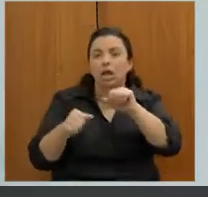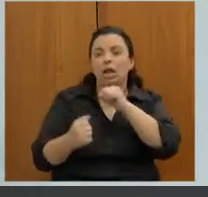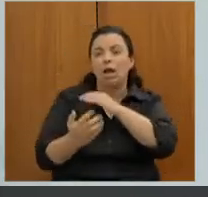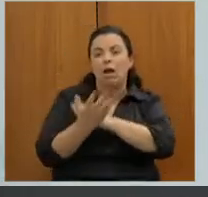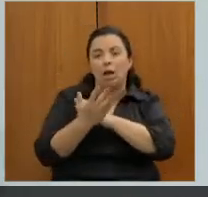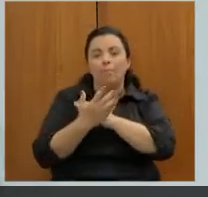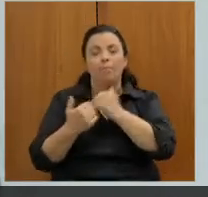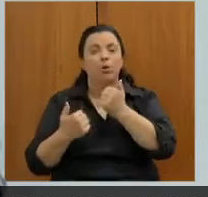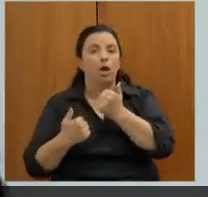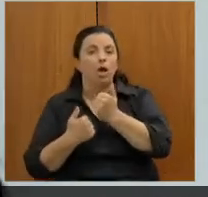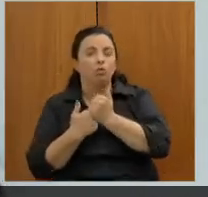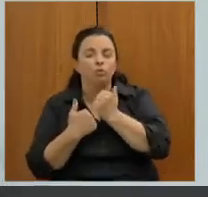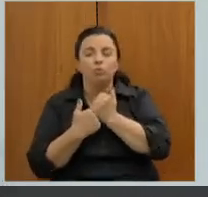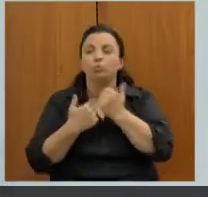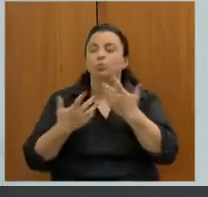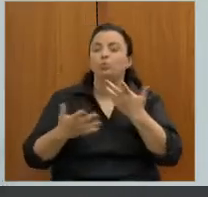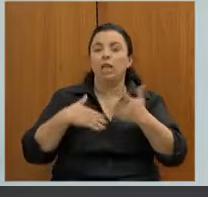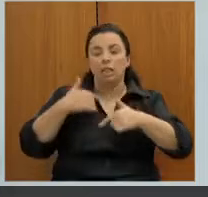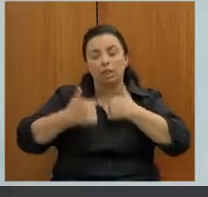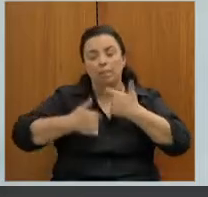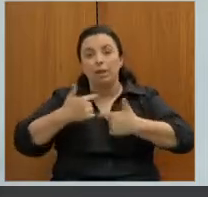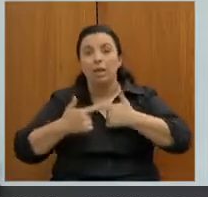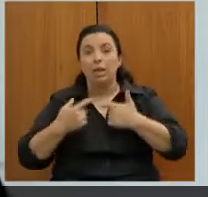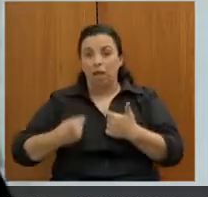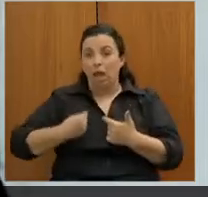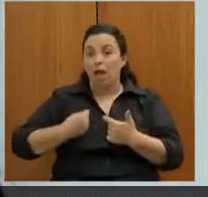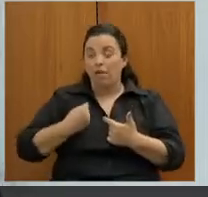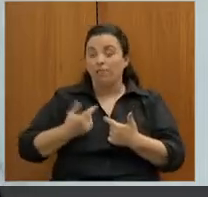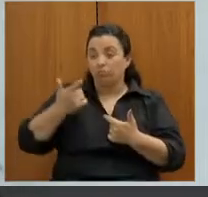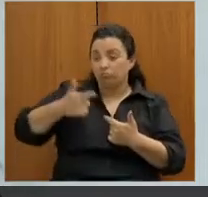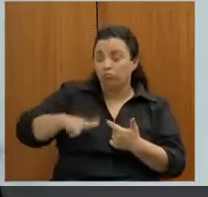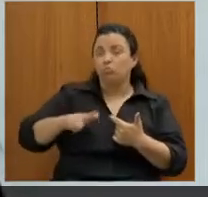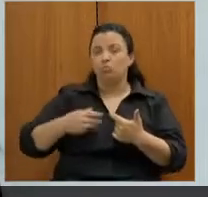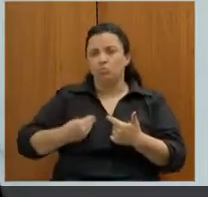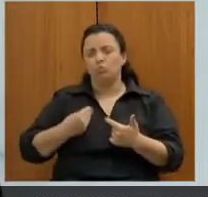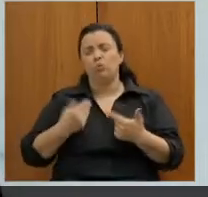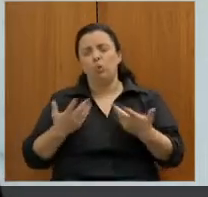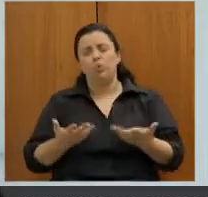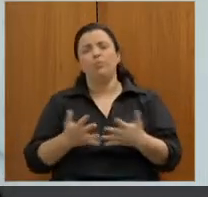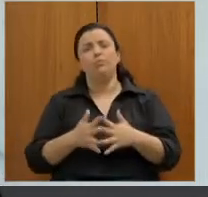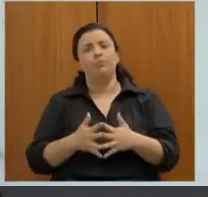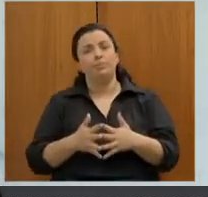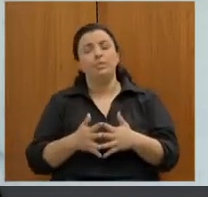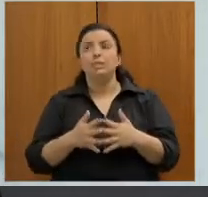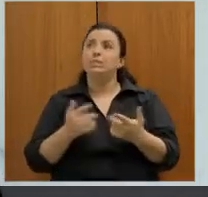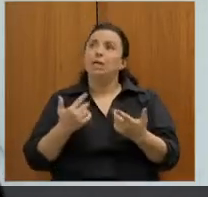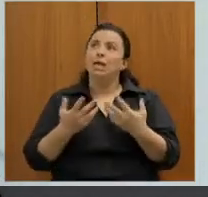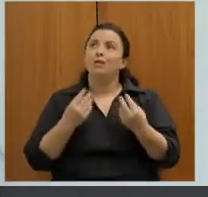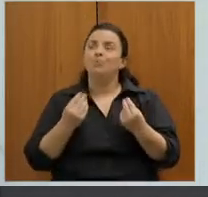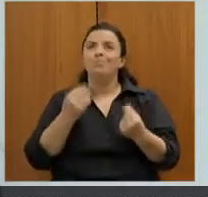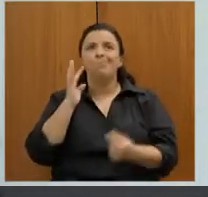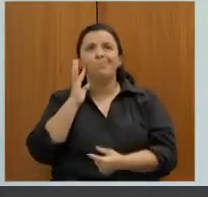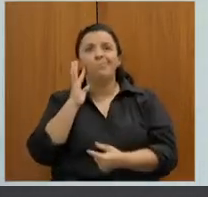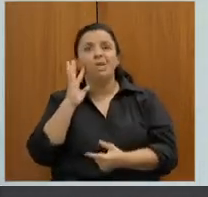ajudem né Trabalhando restabelecendo a minha vida como um todo é eu resolvi falar sobre